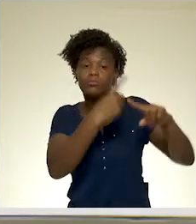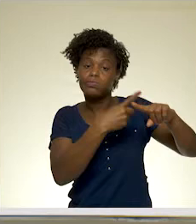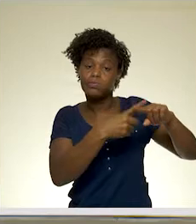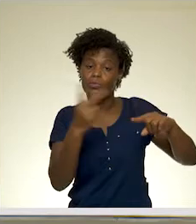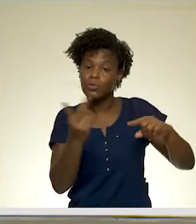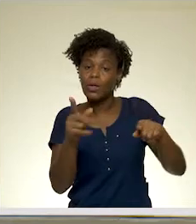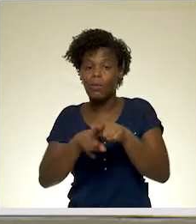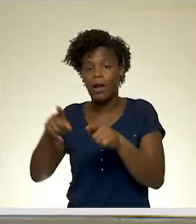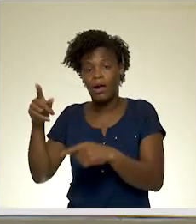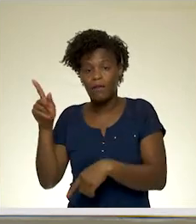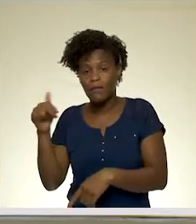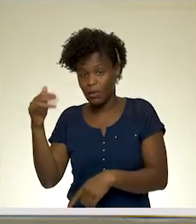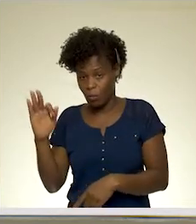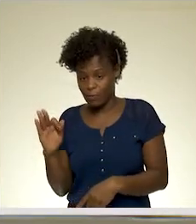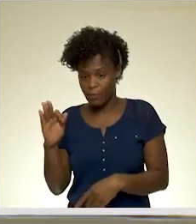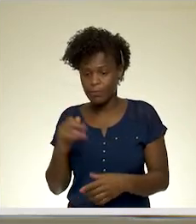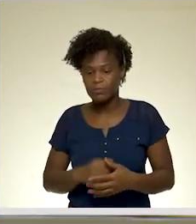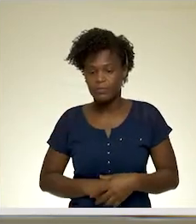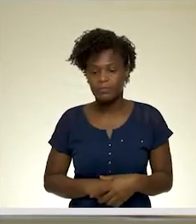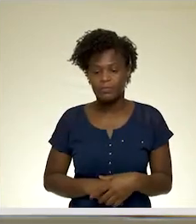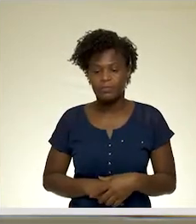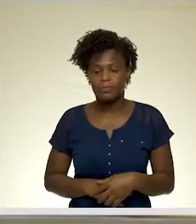elas é igual a 24.